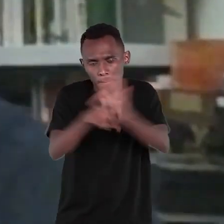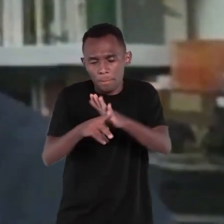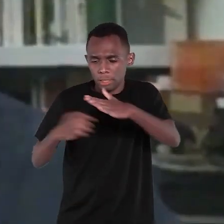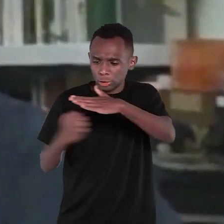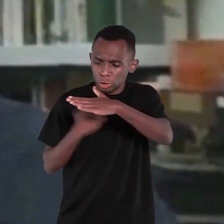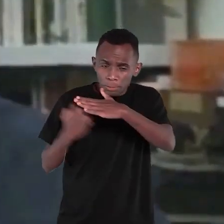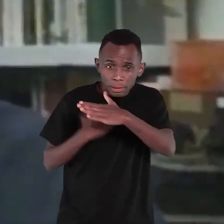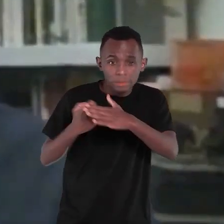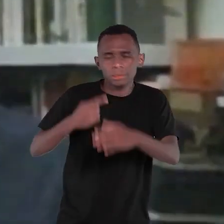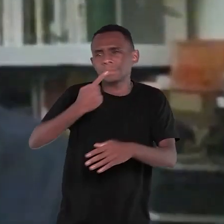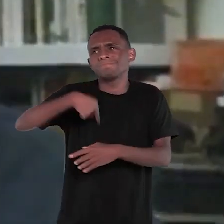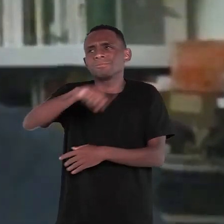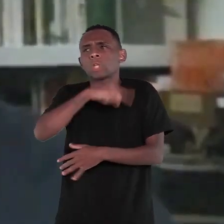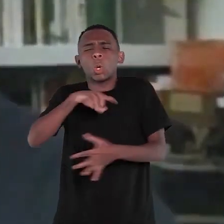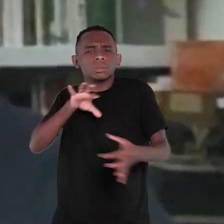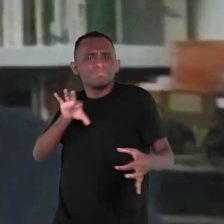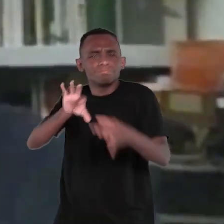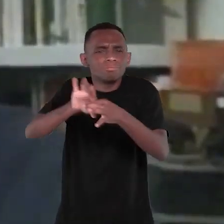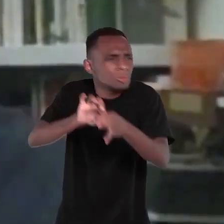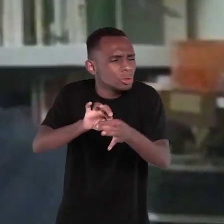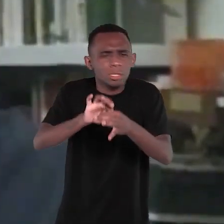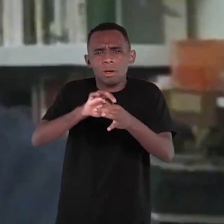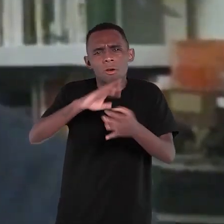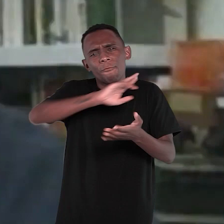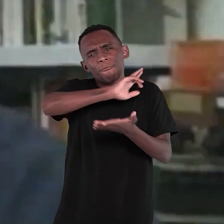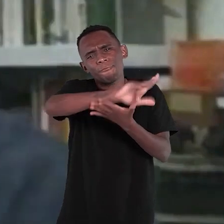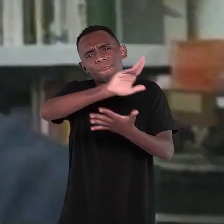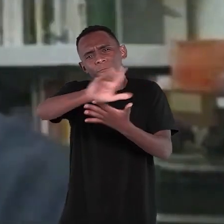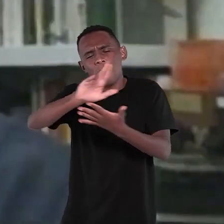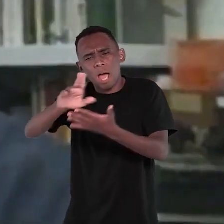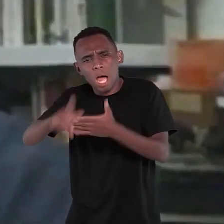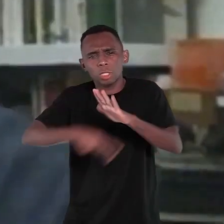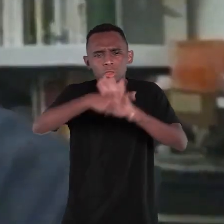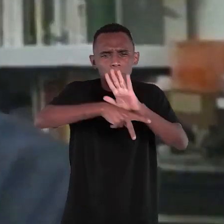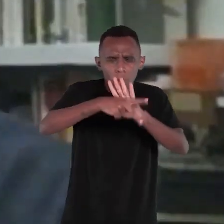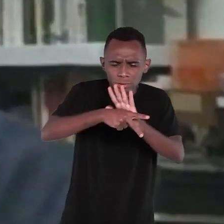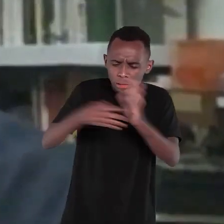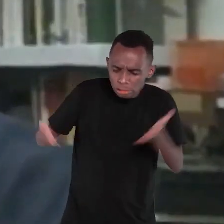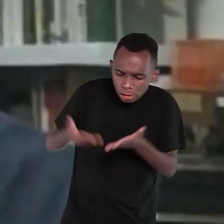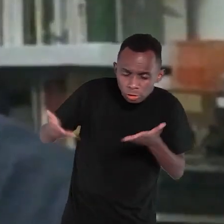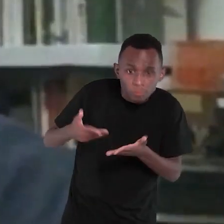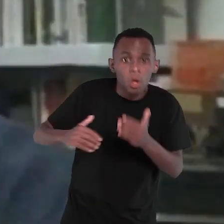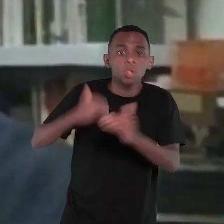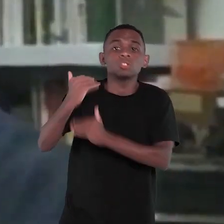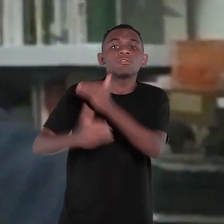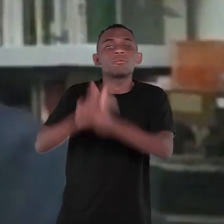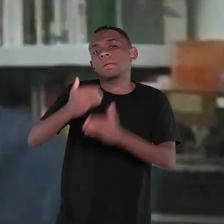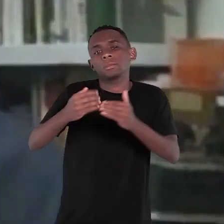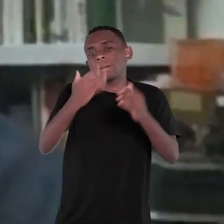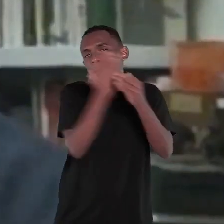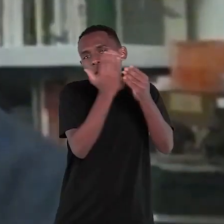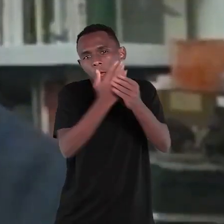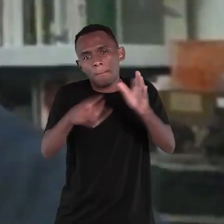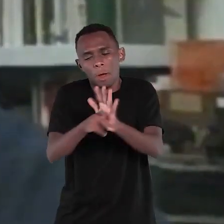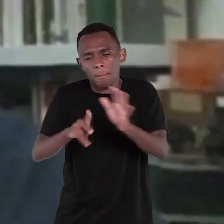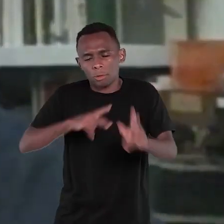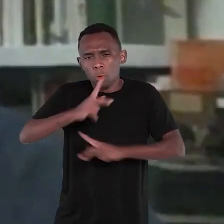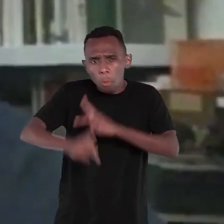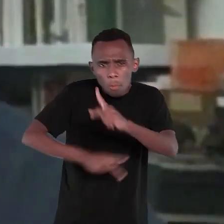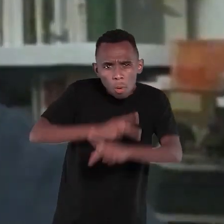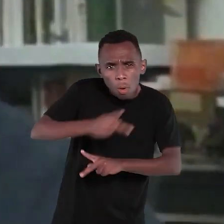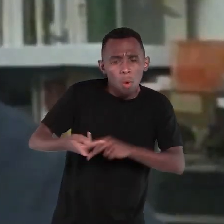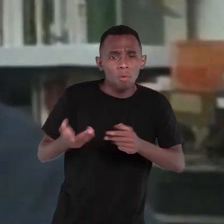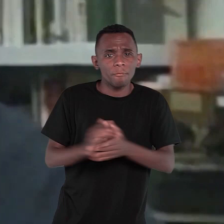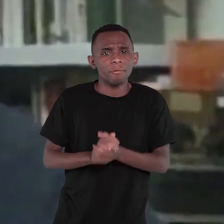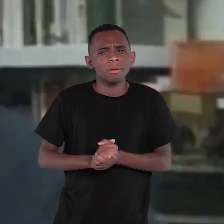empresa, e a gente está envolvido em vários projetos, né? Projeto de apoio ao desenvolvimento de biblioteca comunitária,